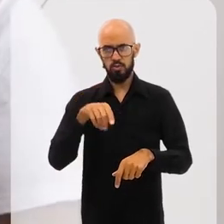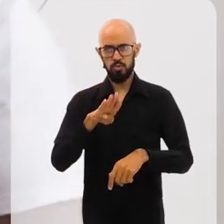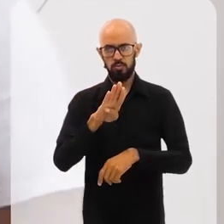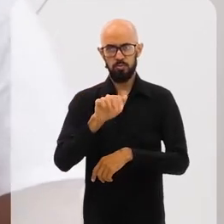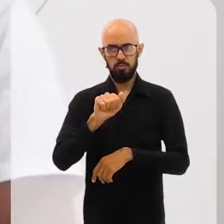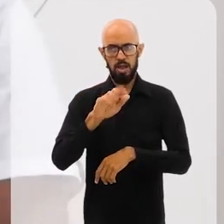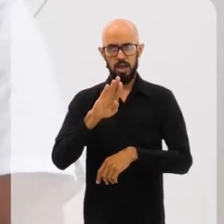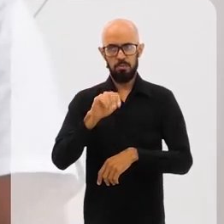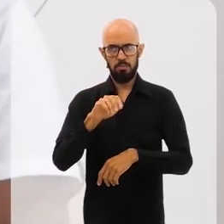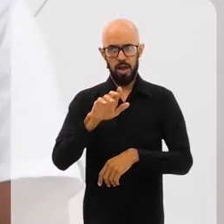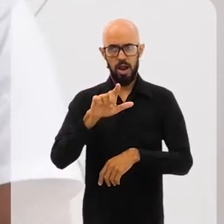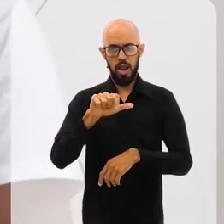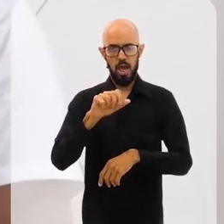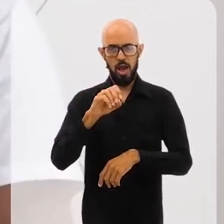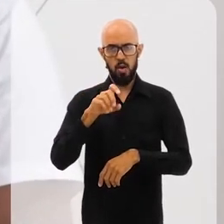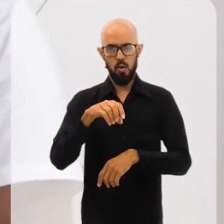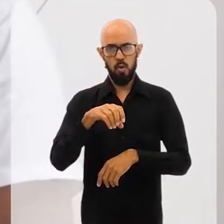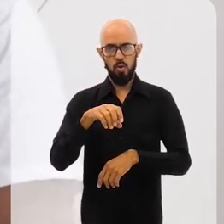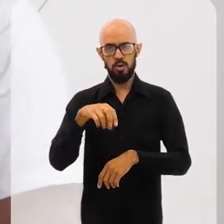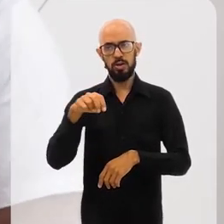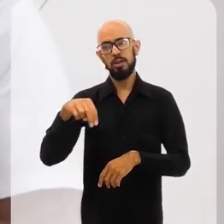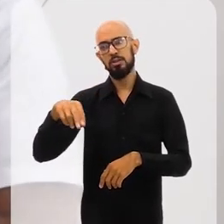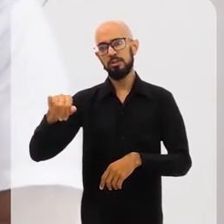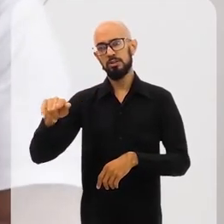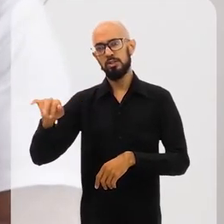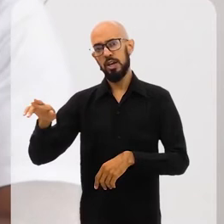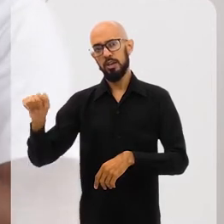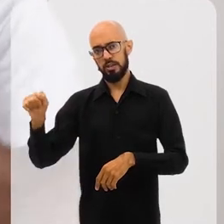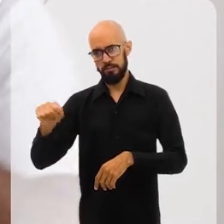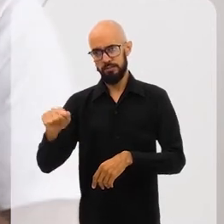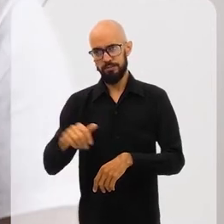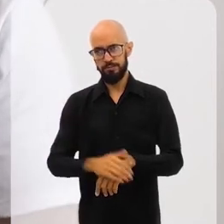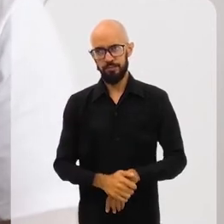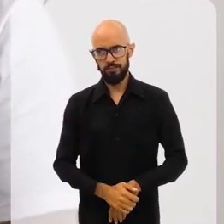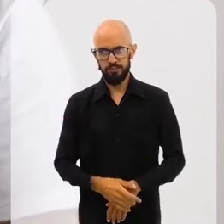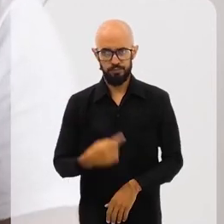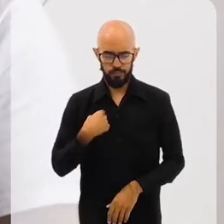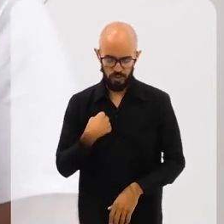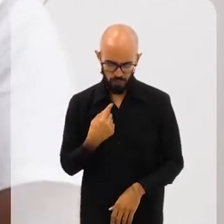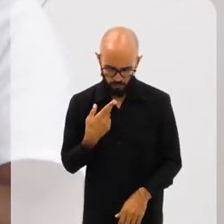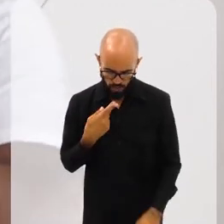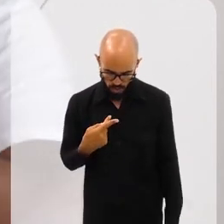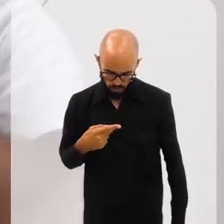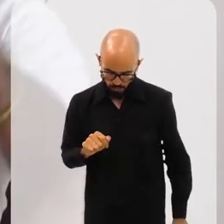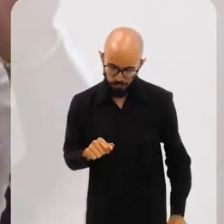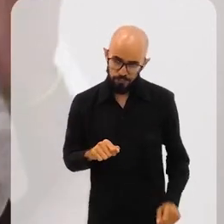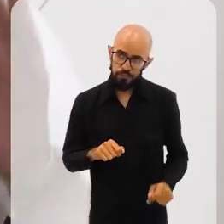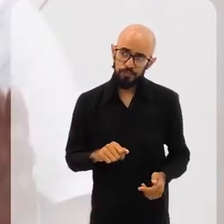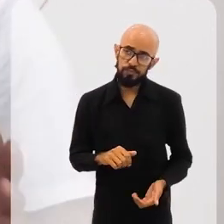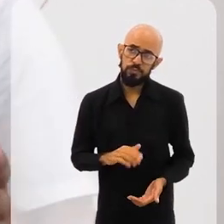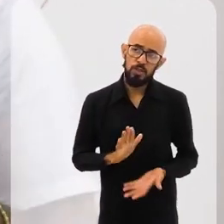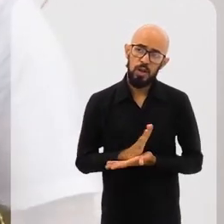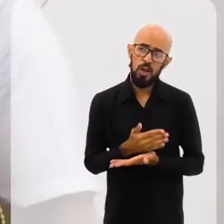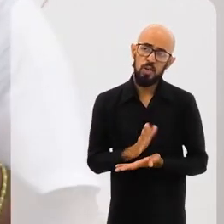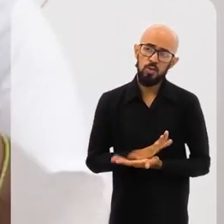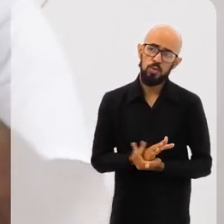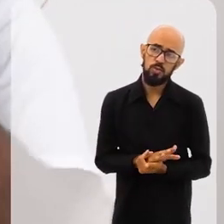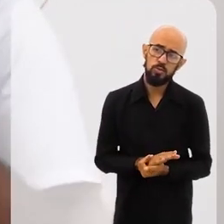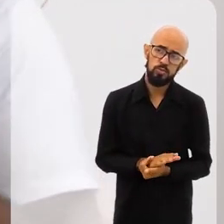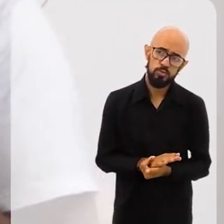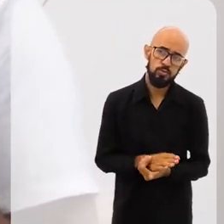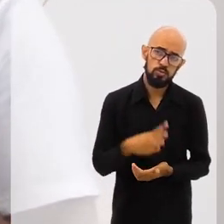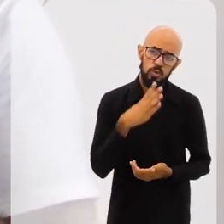está falando de algum babalaô nigeriano. Certamente ele está rogando a algum babalaô nigeriano. Eu falo umas dezenas